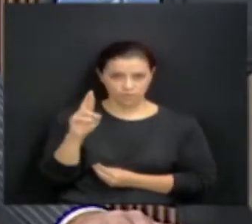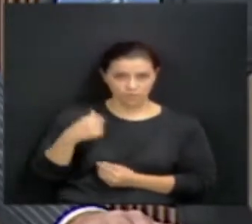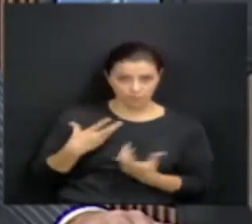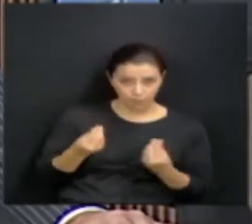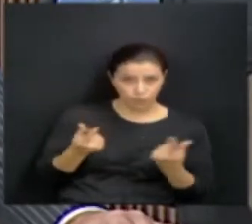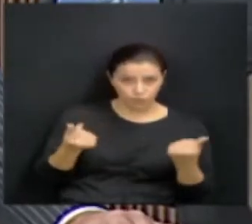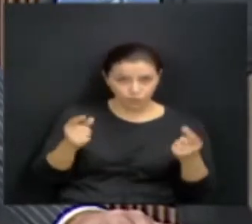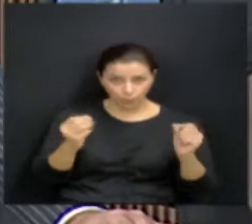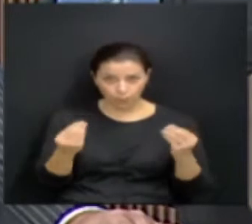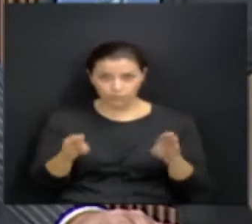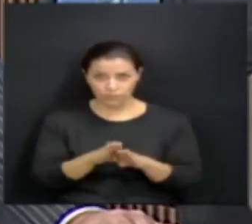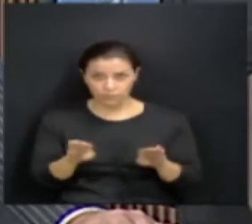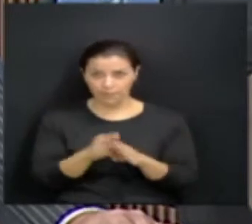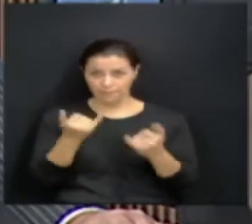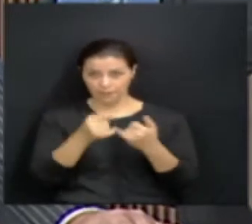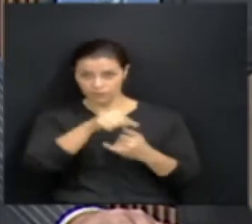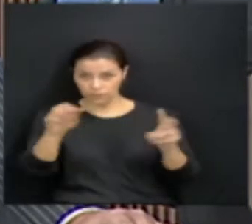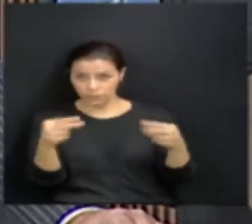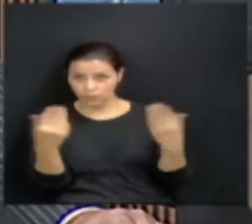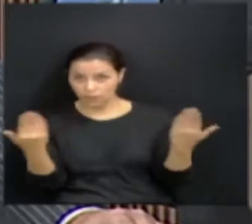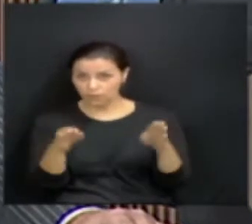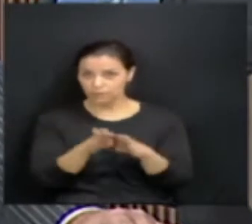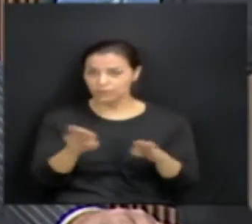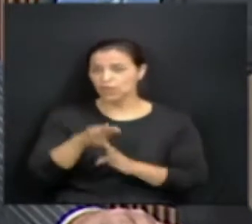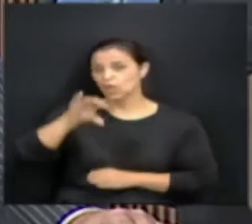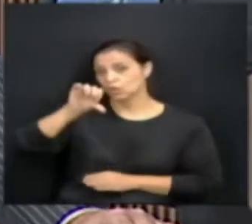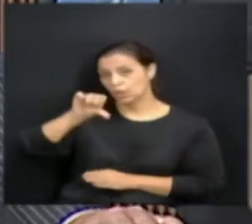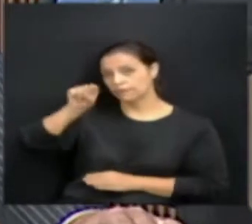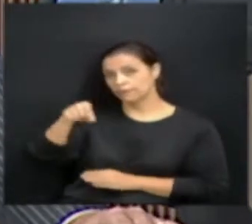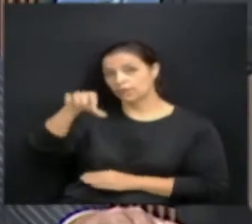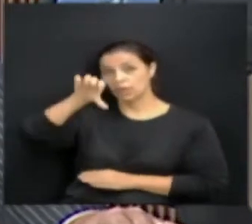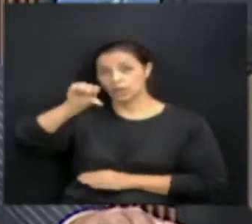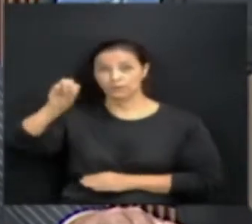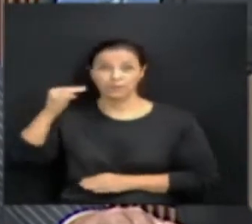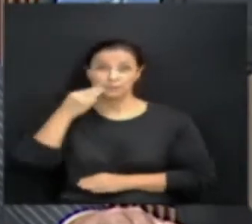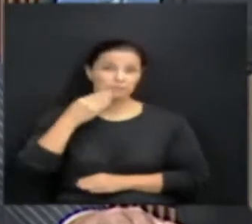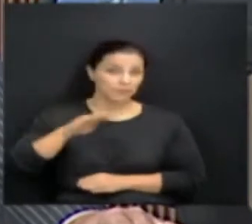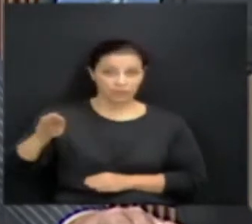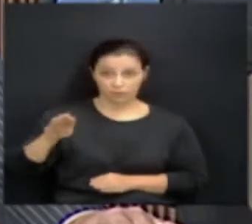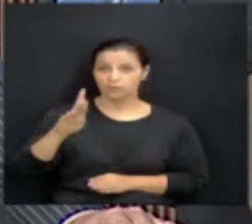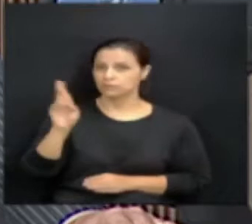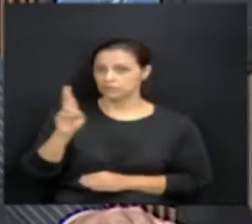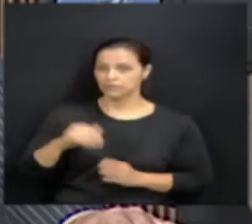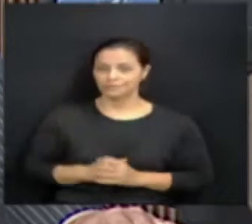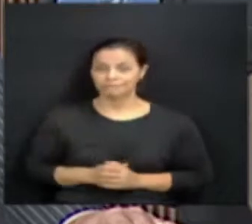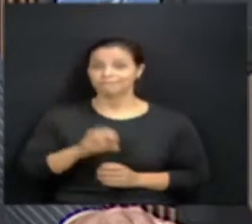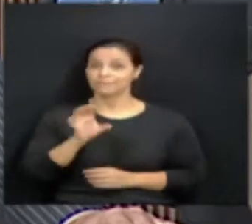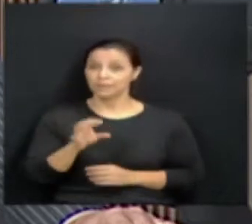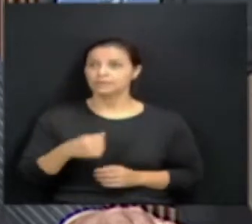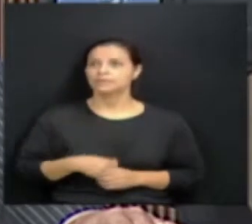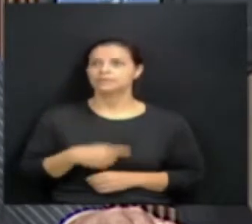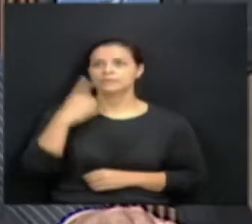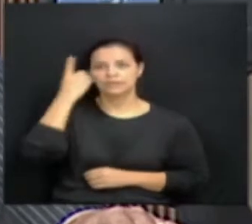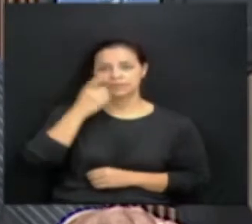dinheiro? Parece muito dinheiro para você que nos assiste? 9,9 bilhões de reais. Esse,